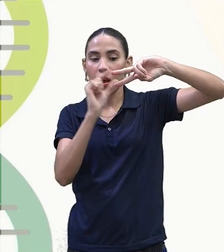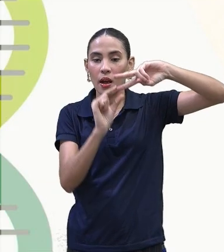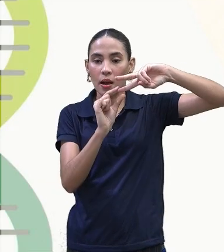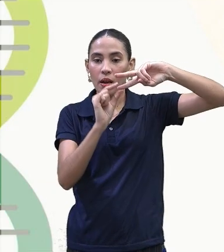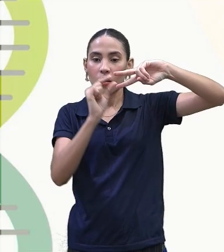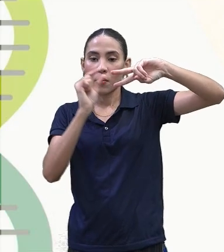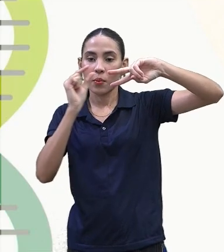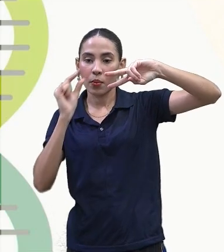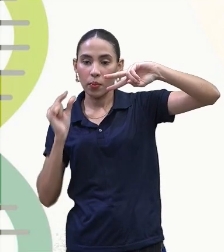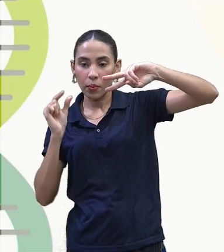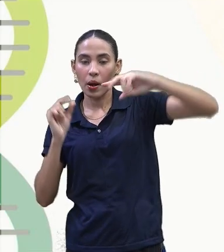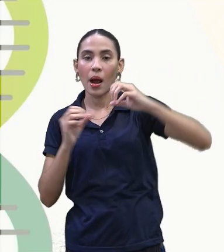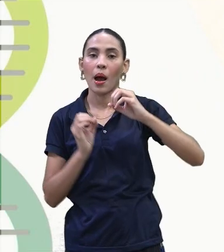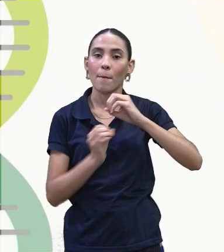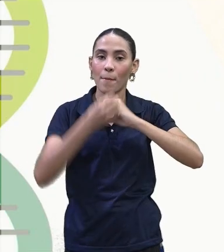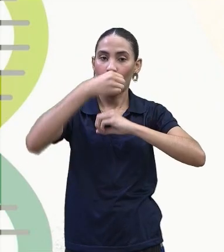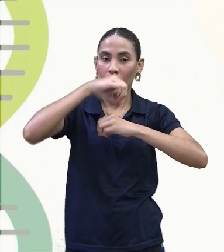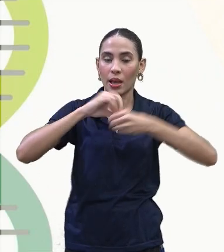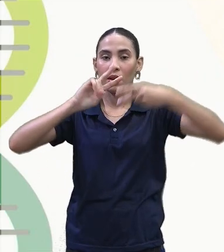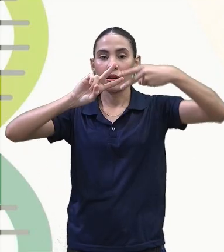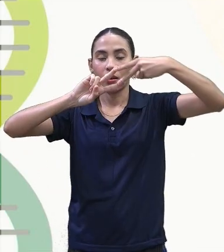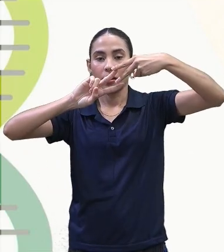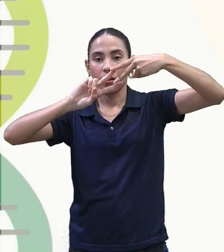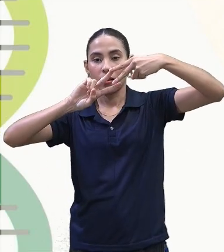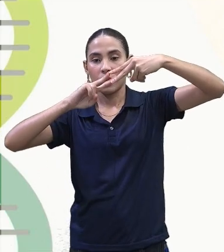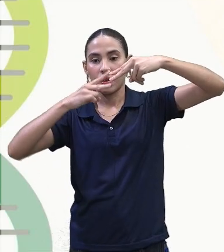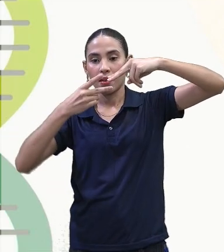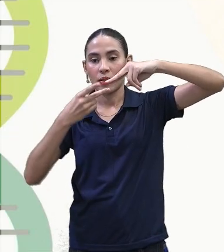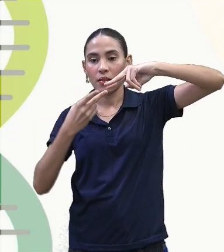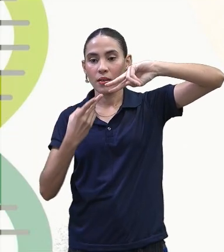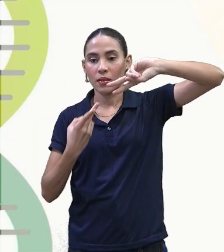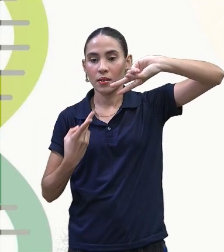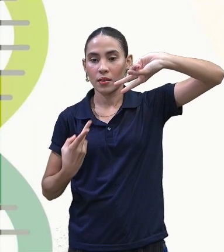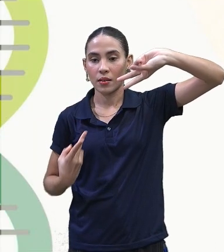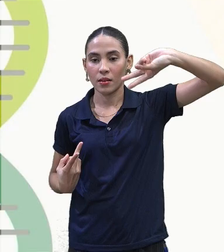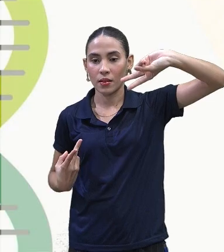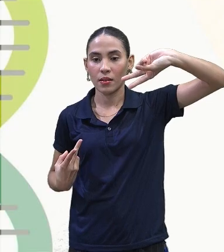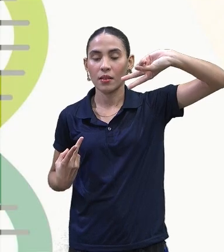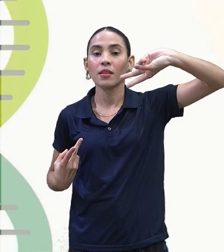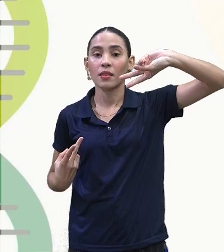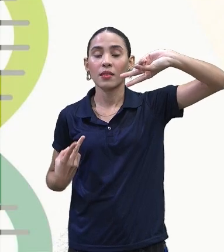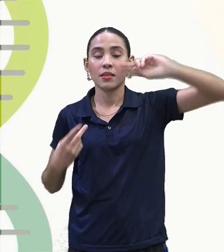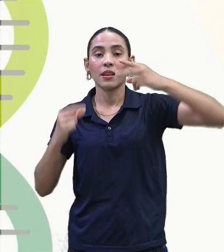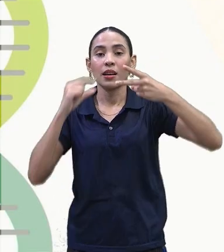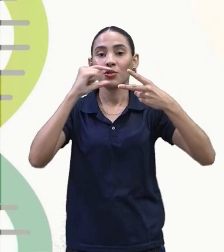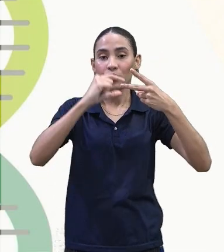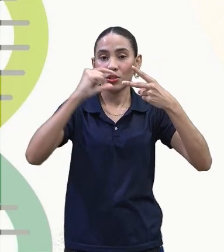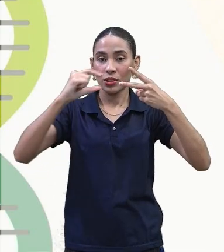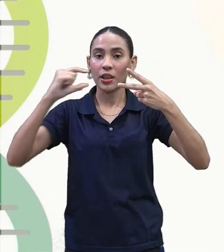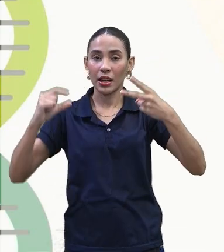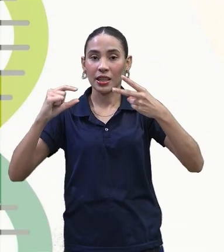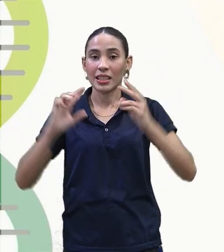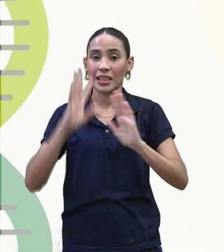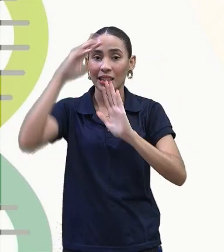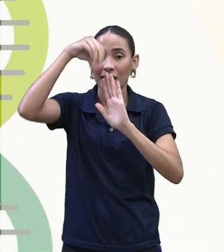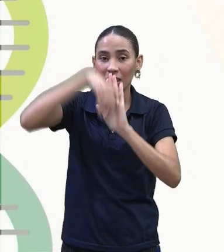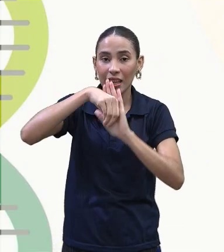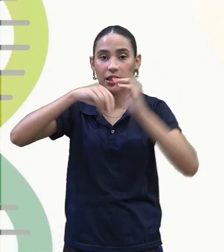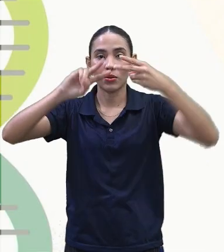a molécula de DNA, certo? Onde os nossos genes eles são encontrados, né? Porque genes